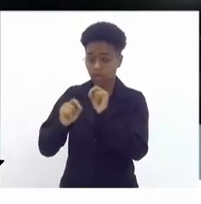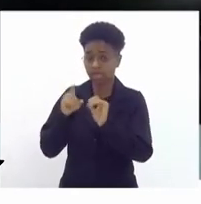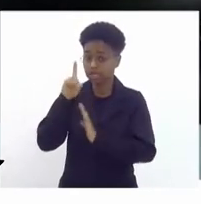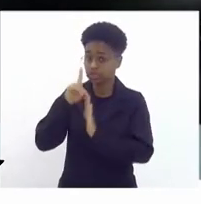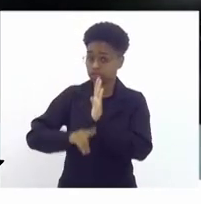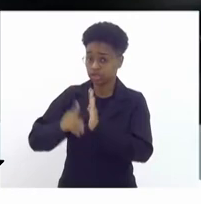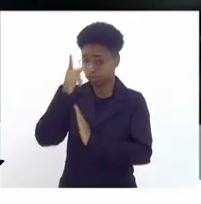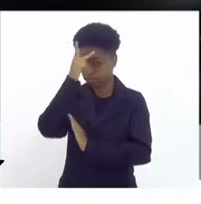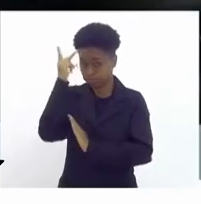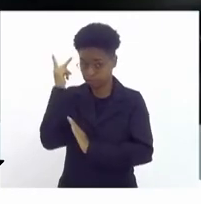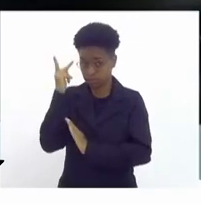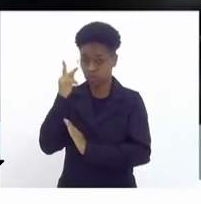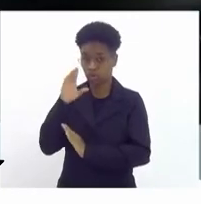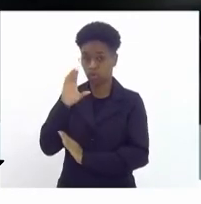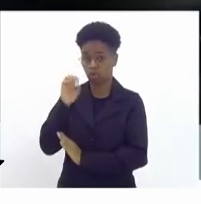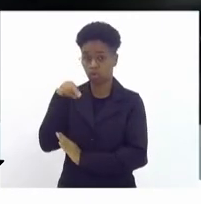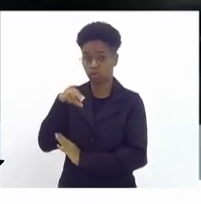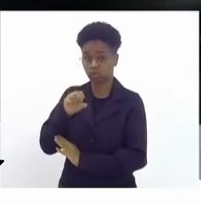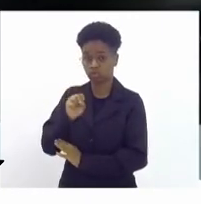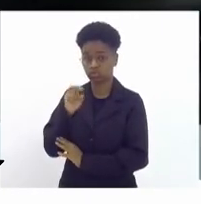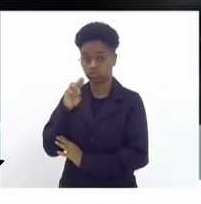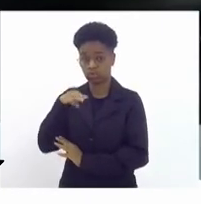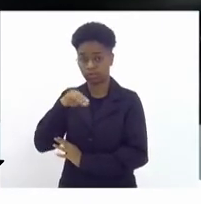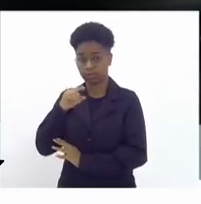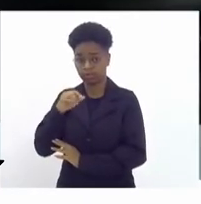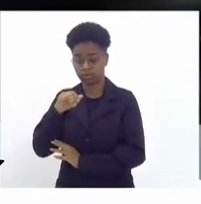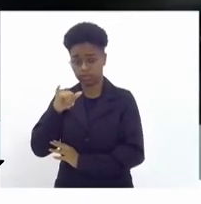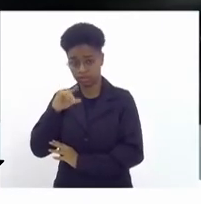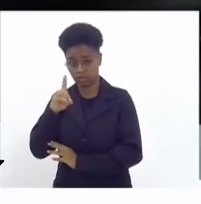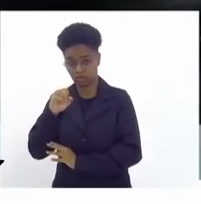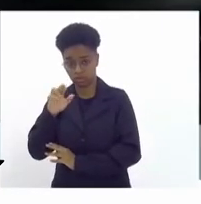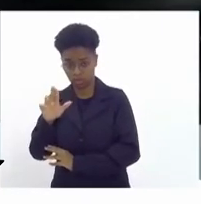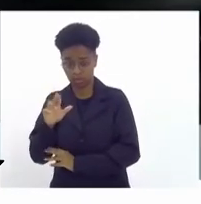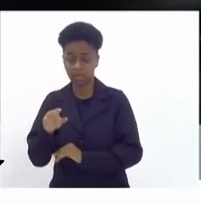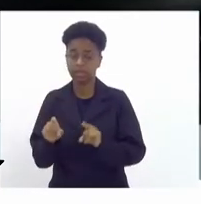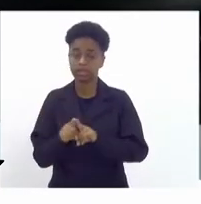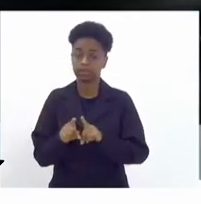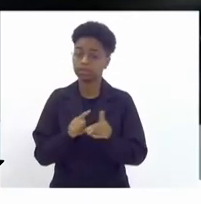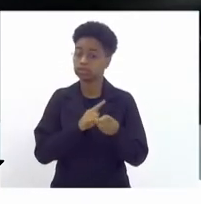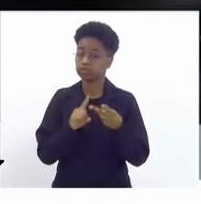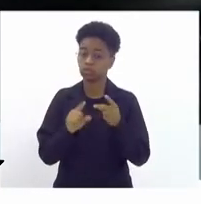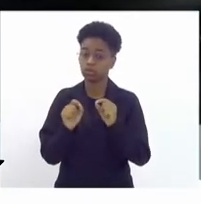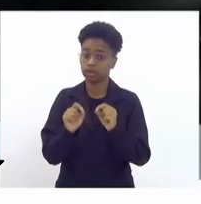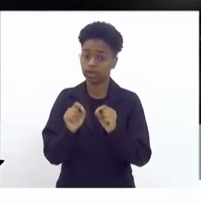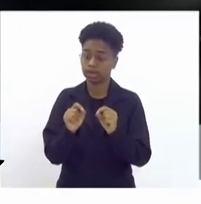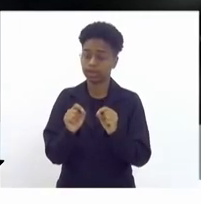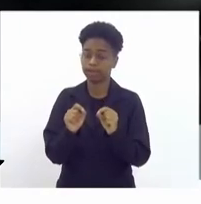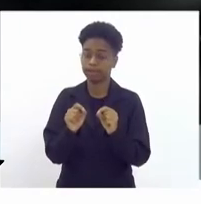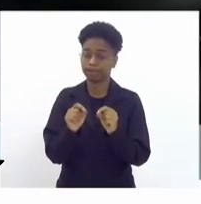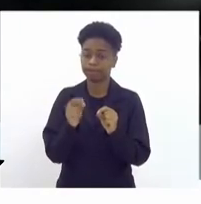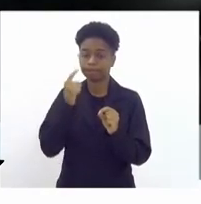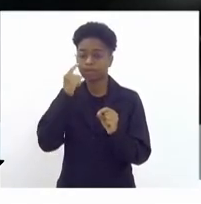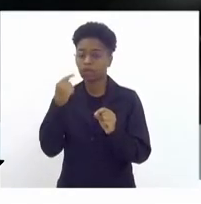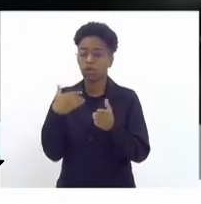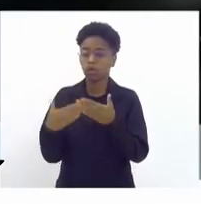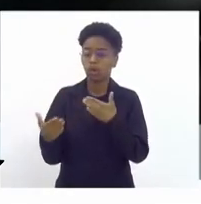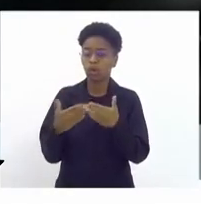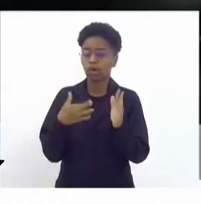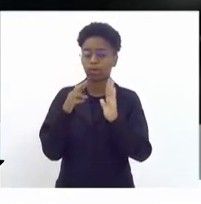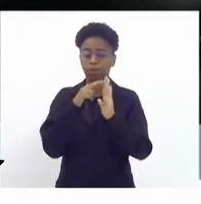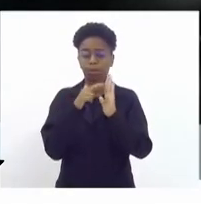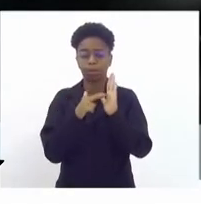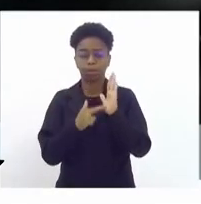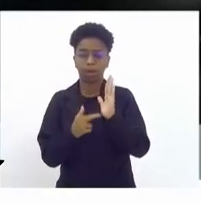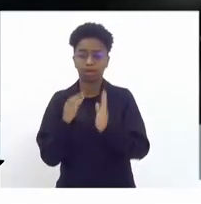consumidor. E, segundo, que também acha que qualquer regulamentação ao